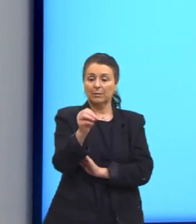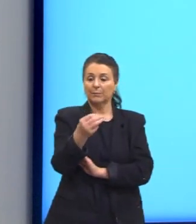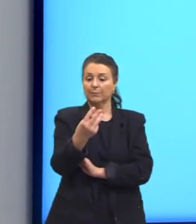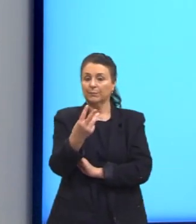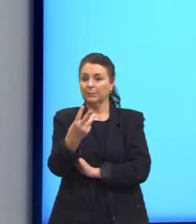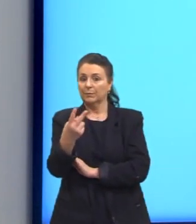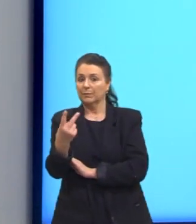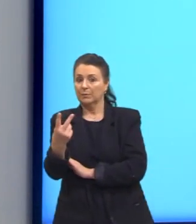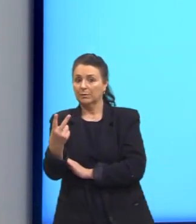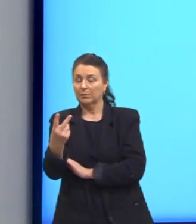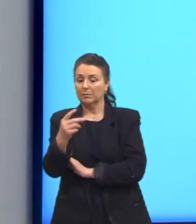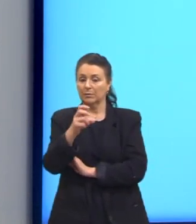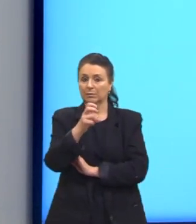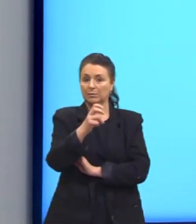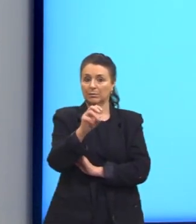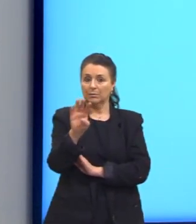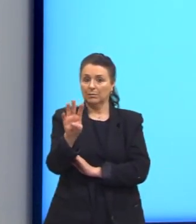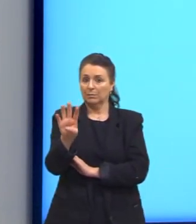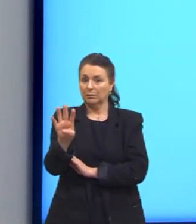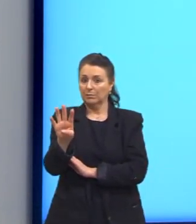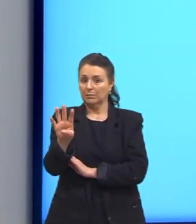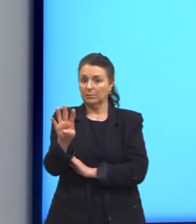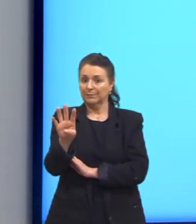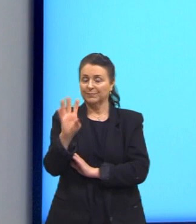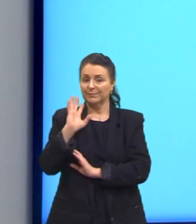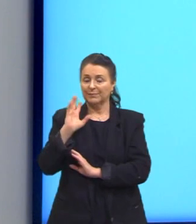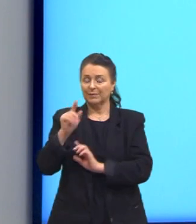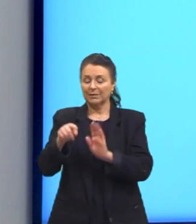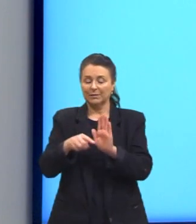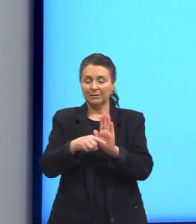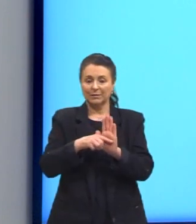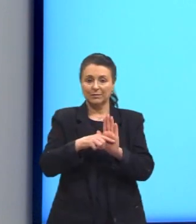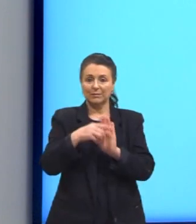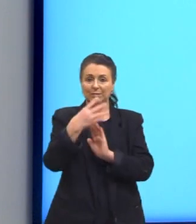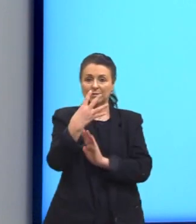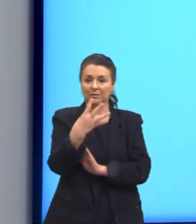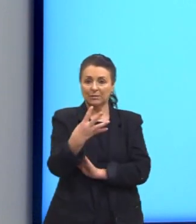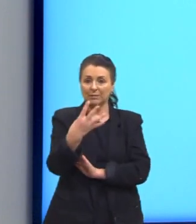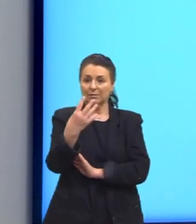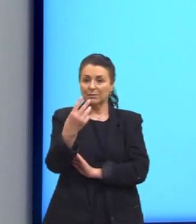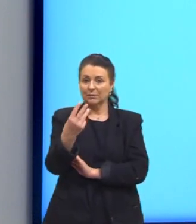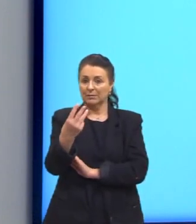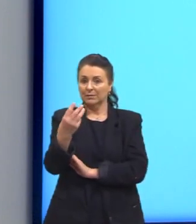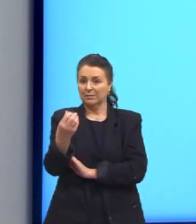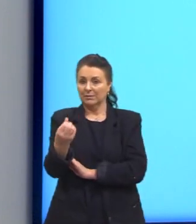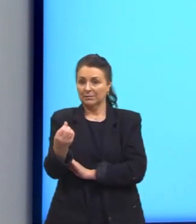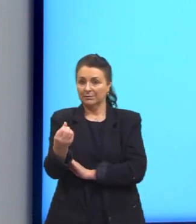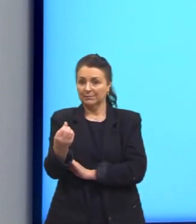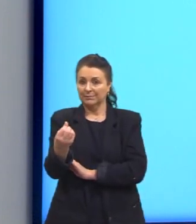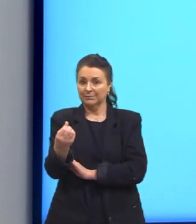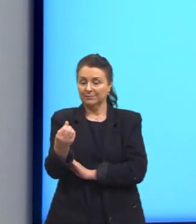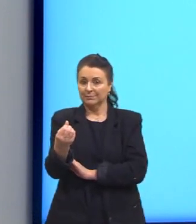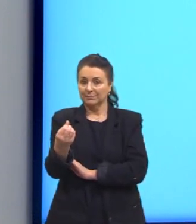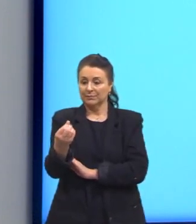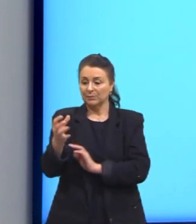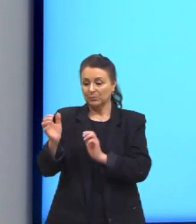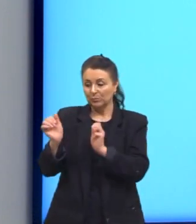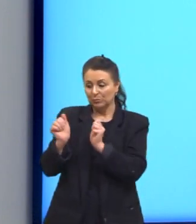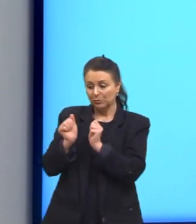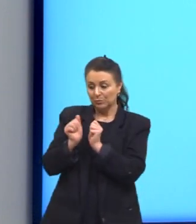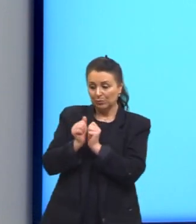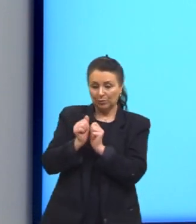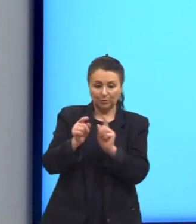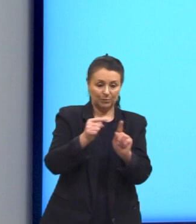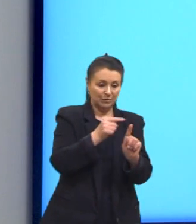32 com o 54, que resulta em menos 436. Então, juntei os termos positivos e os